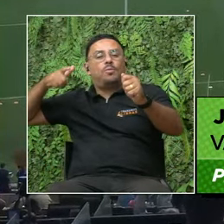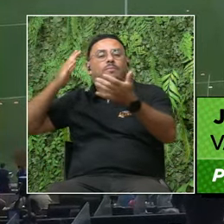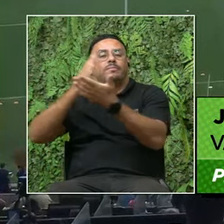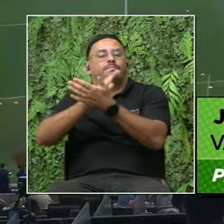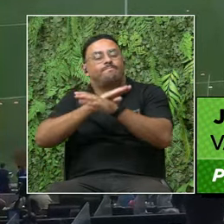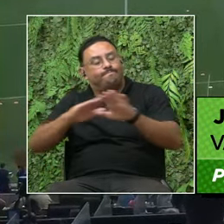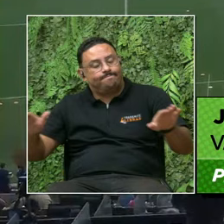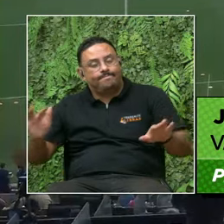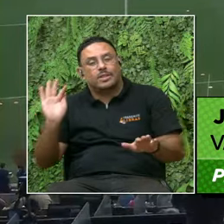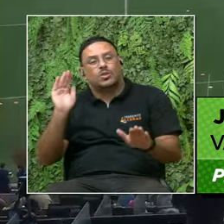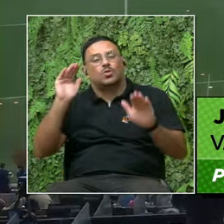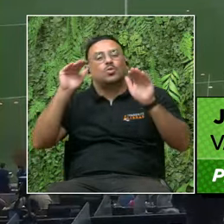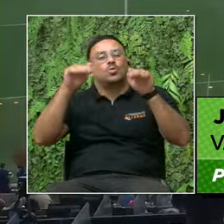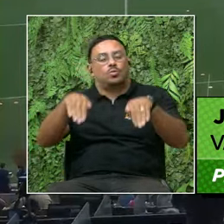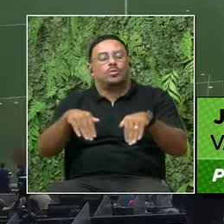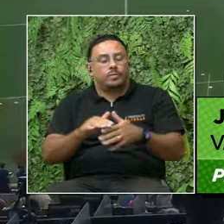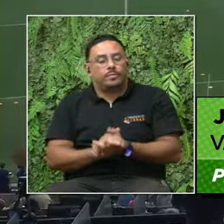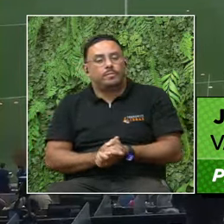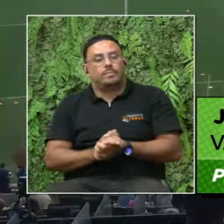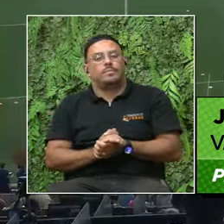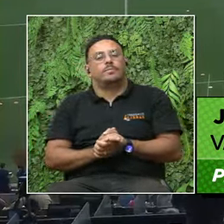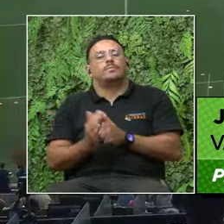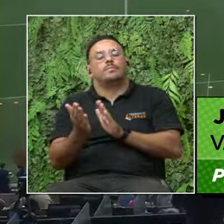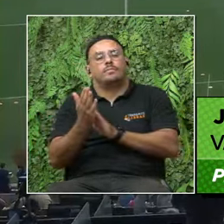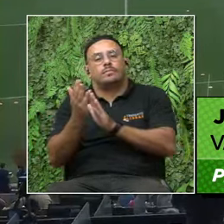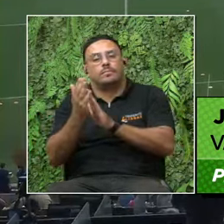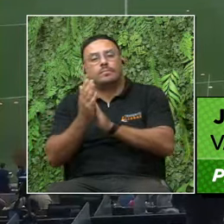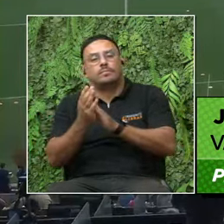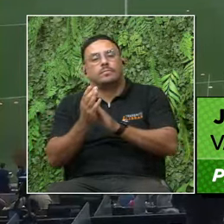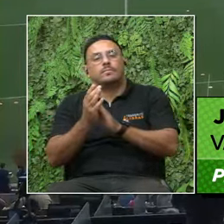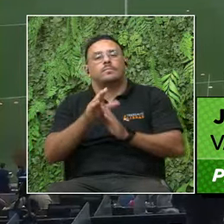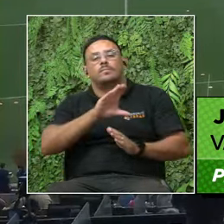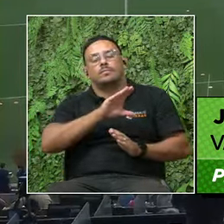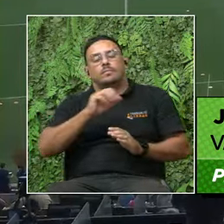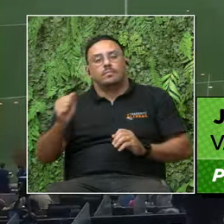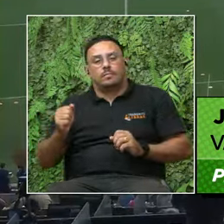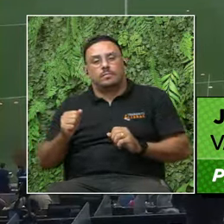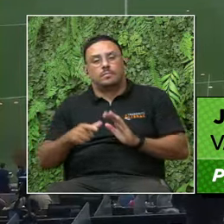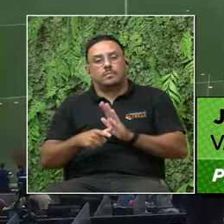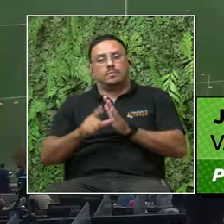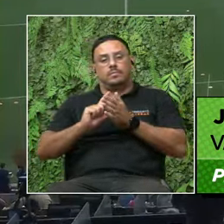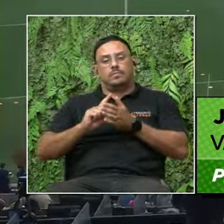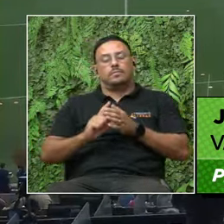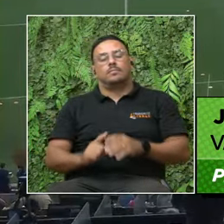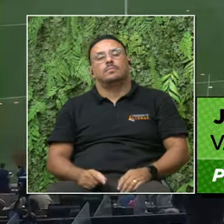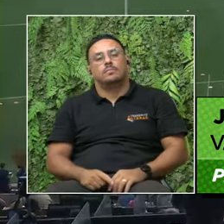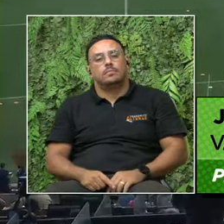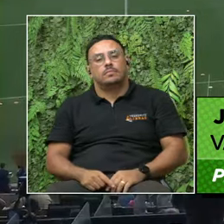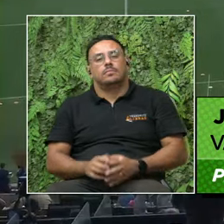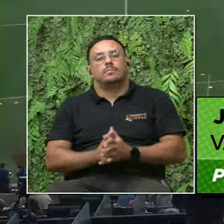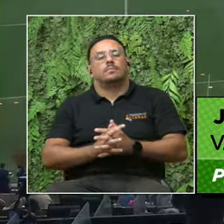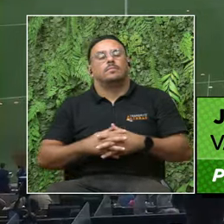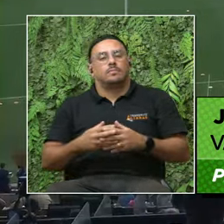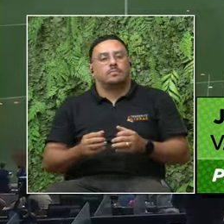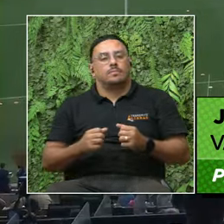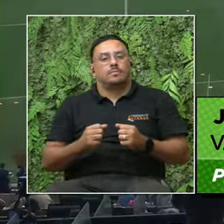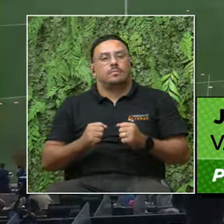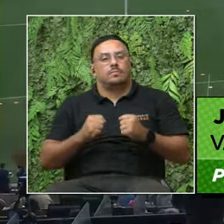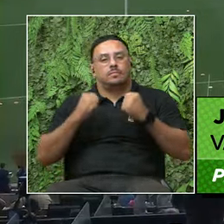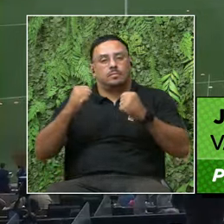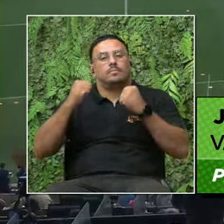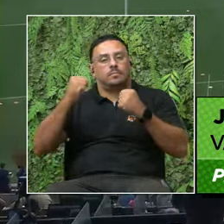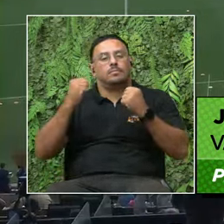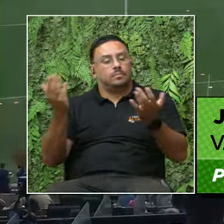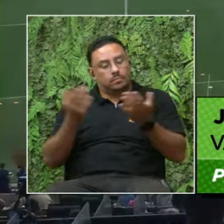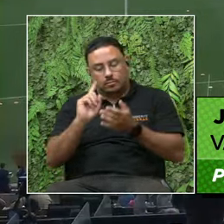última flechada nesse momento no Mineirão comemoração de título antecipada né não a comemoração de tít é